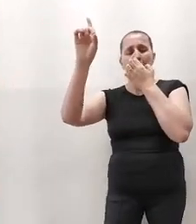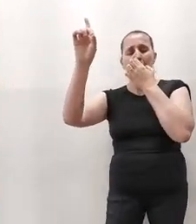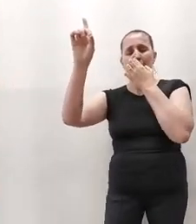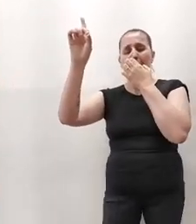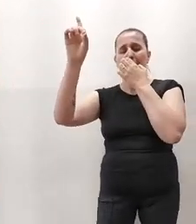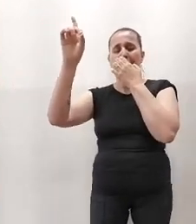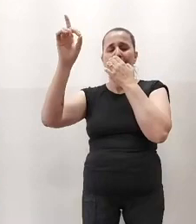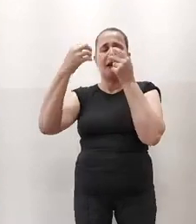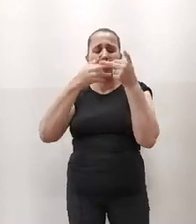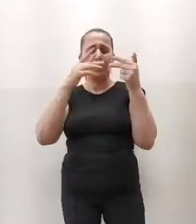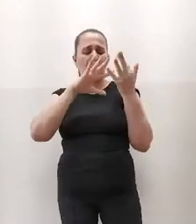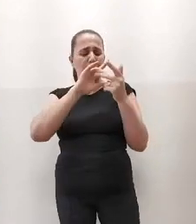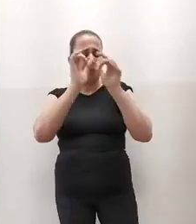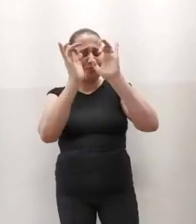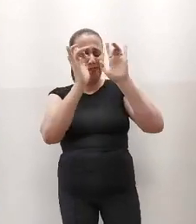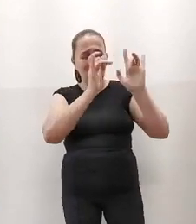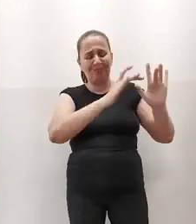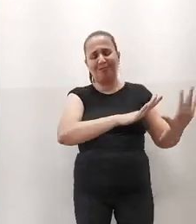mão